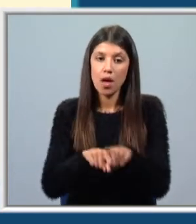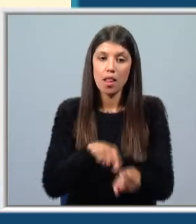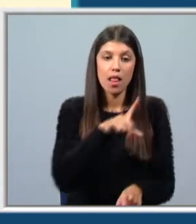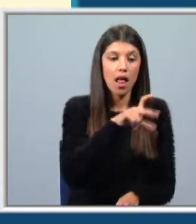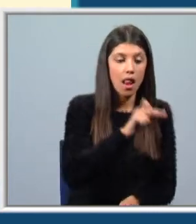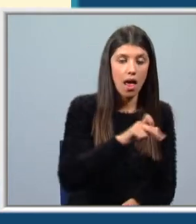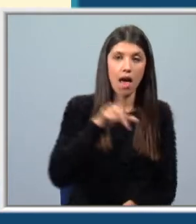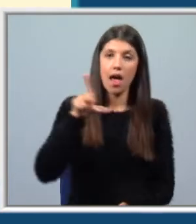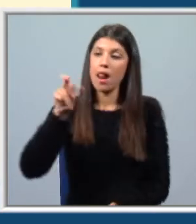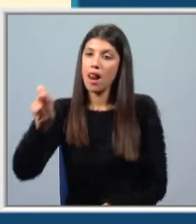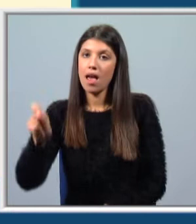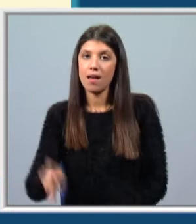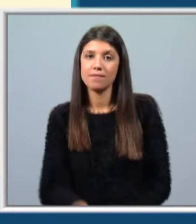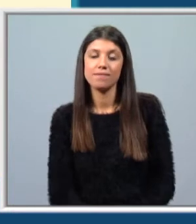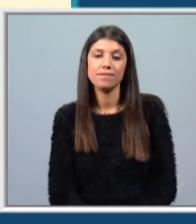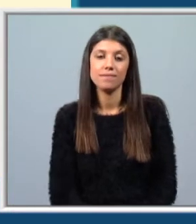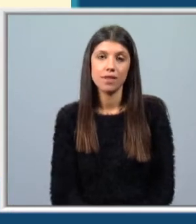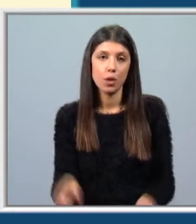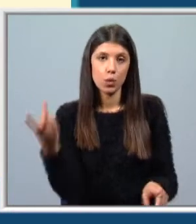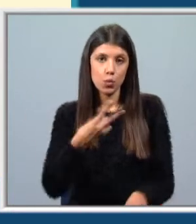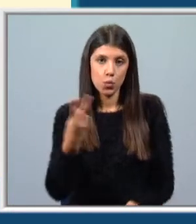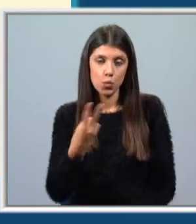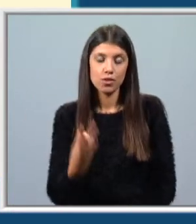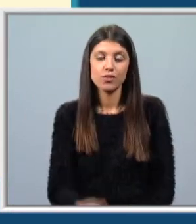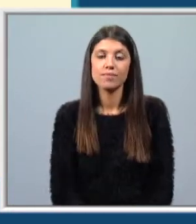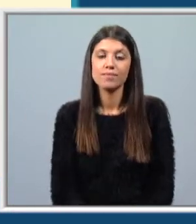Cola, mochila. Acabam em lã, as duas.